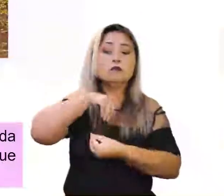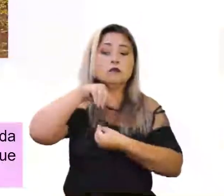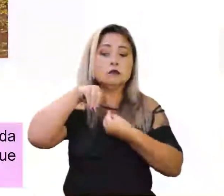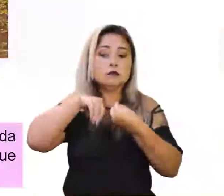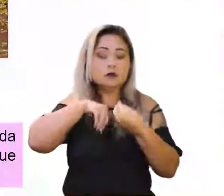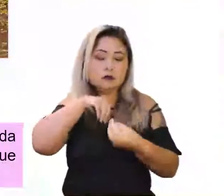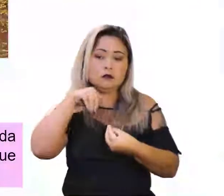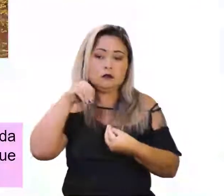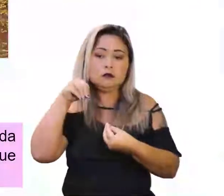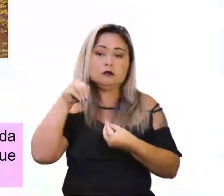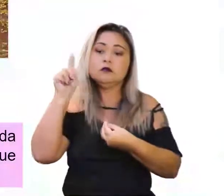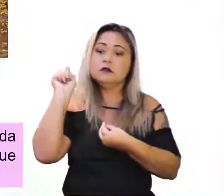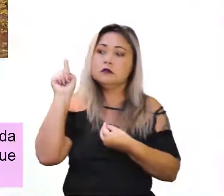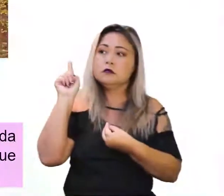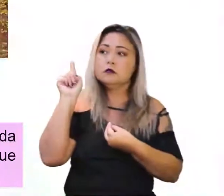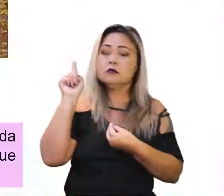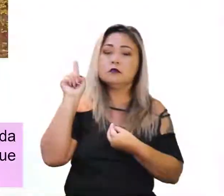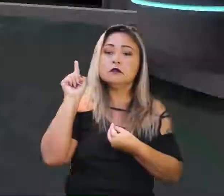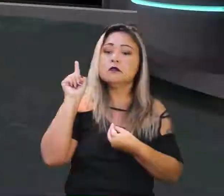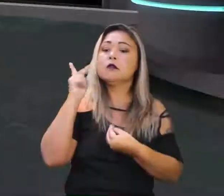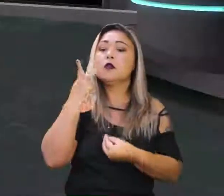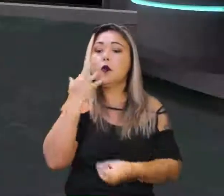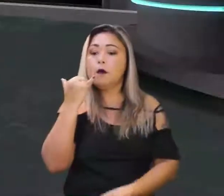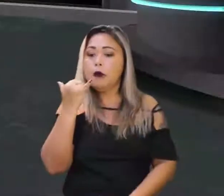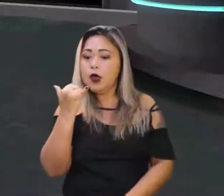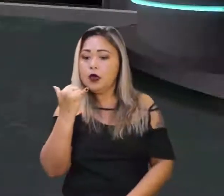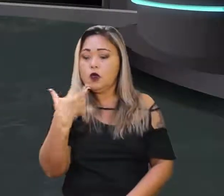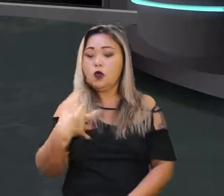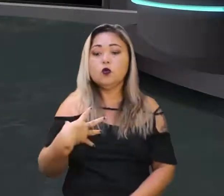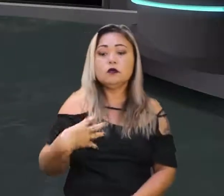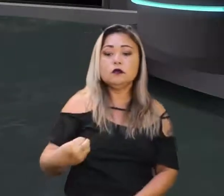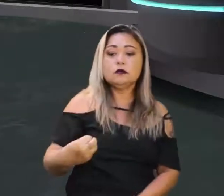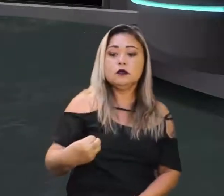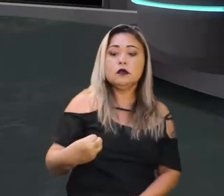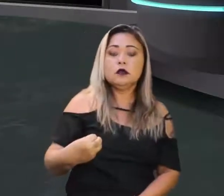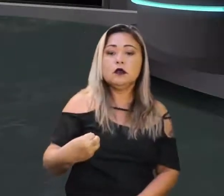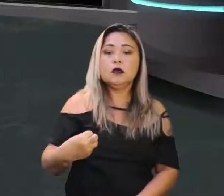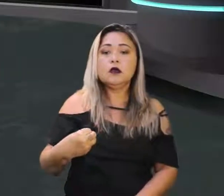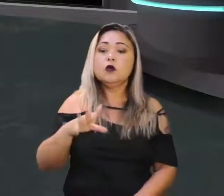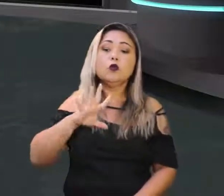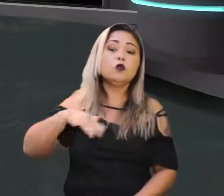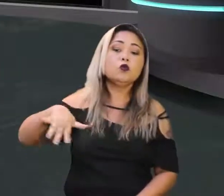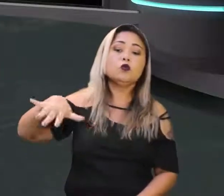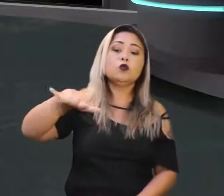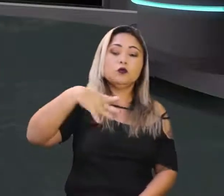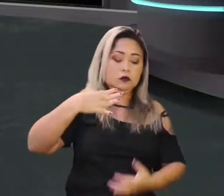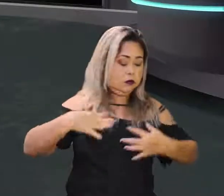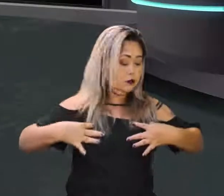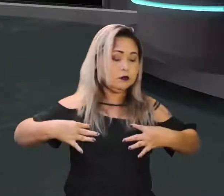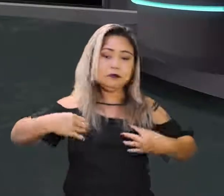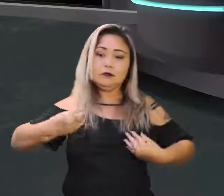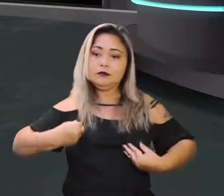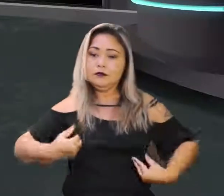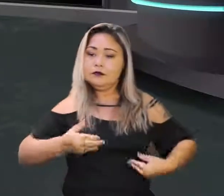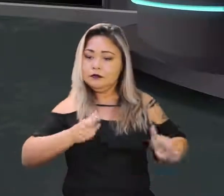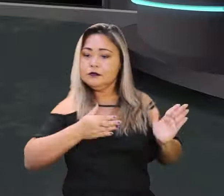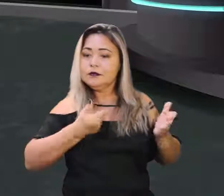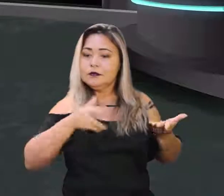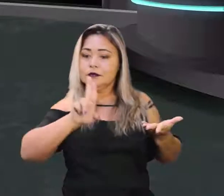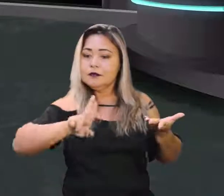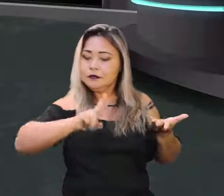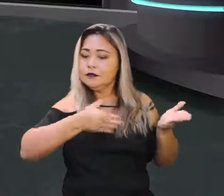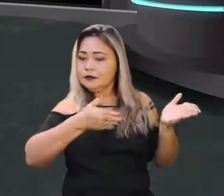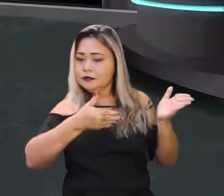São envolvidos nesse trabalho os pais, né, os filhos, ali todos com o figurino que eles utilizam durante o